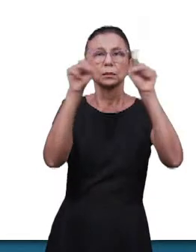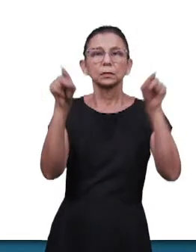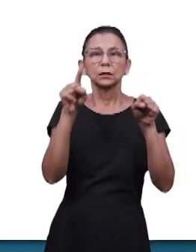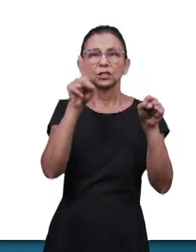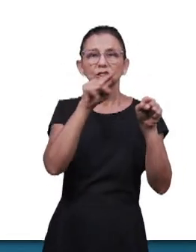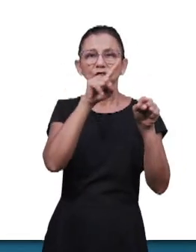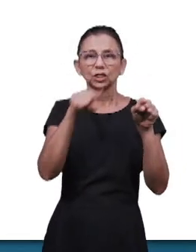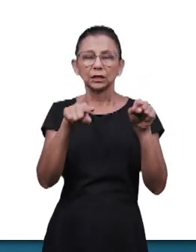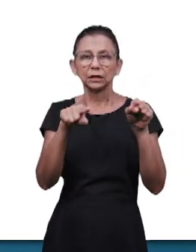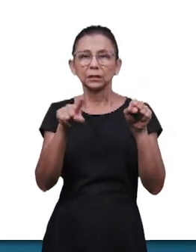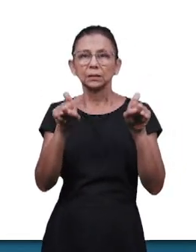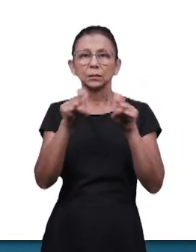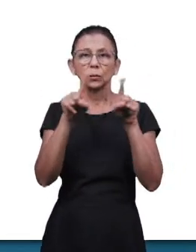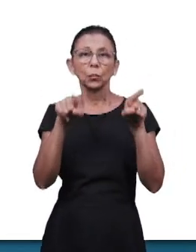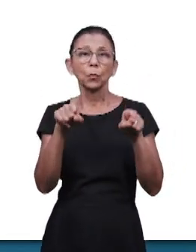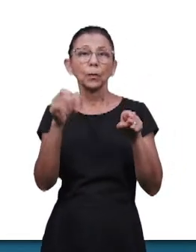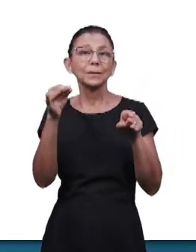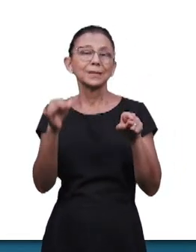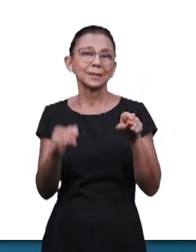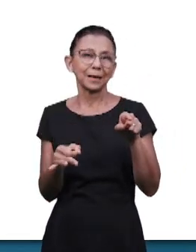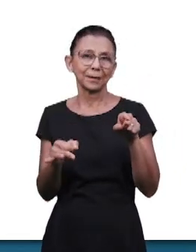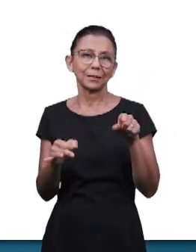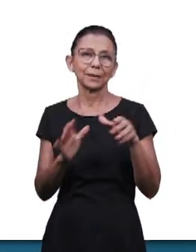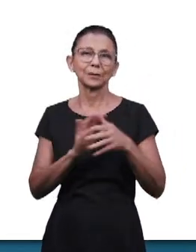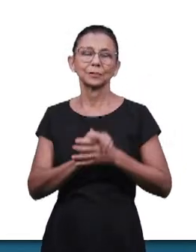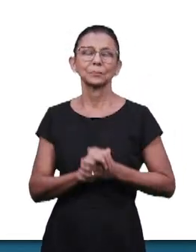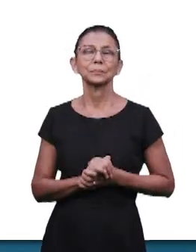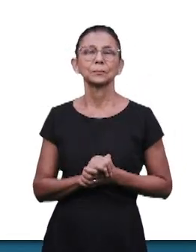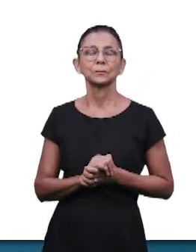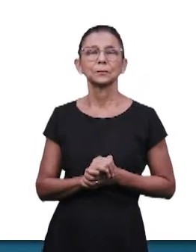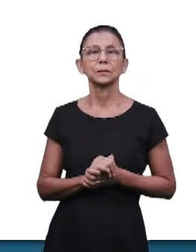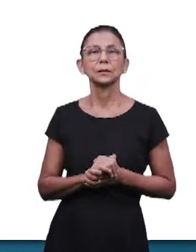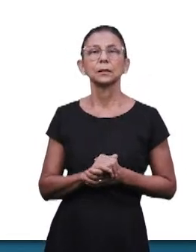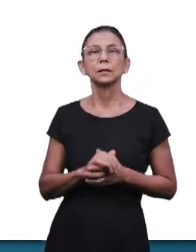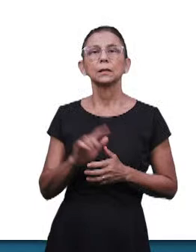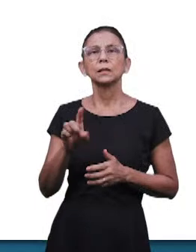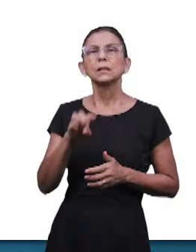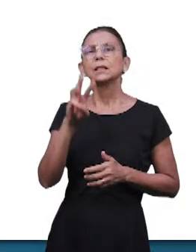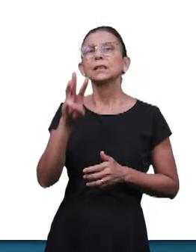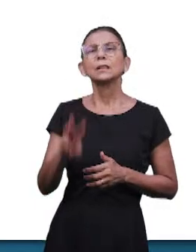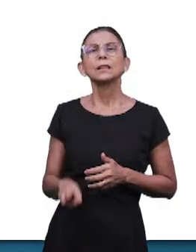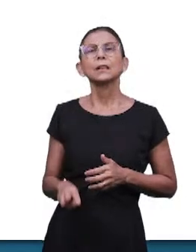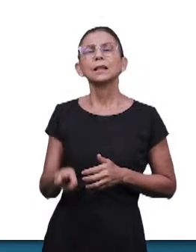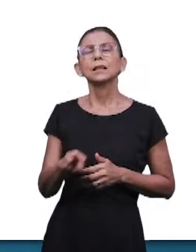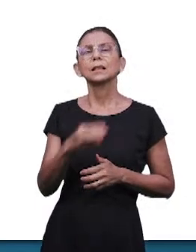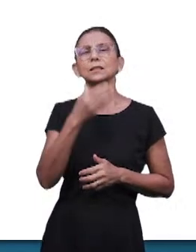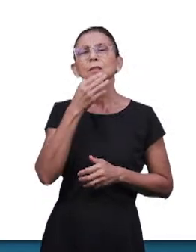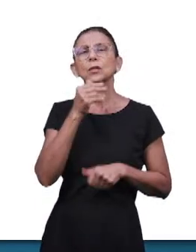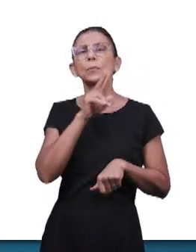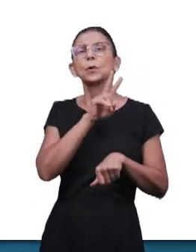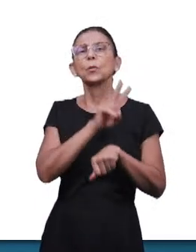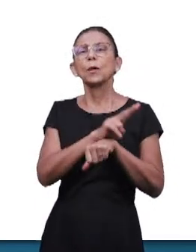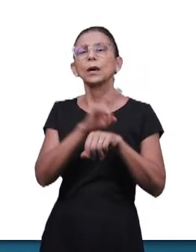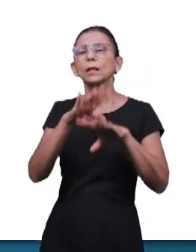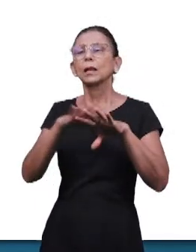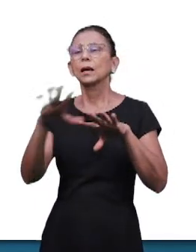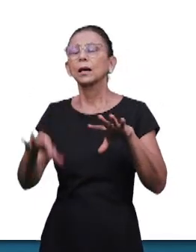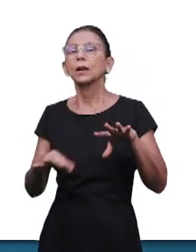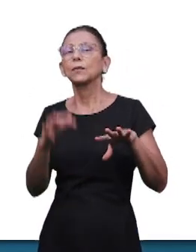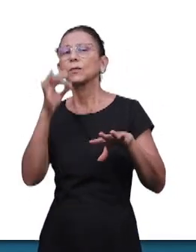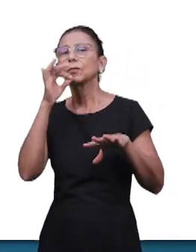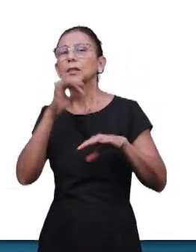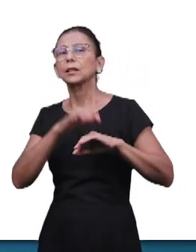ali a marcação. Quem são esses guardas de vinhas? Eles são teólogos, letra A, né? Letra B,